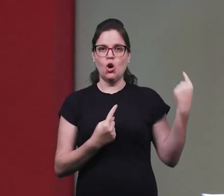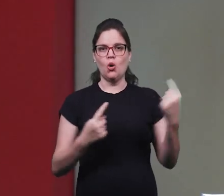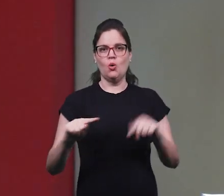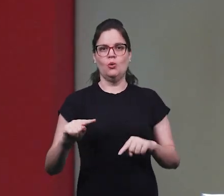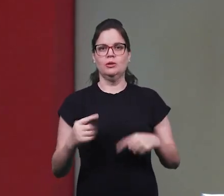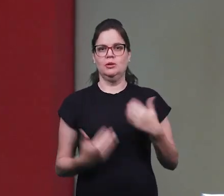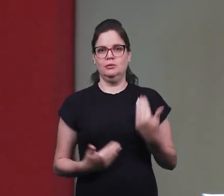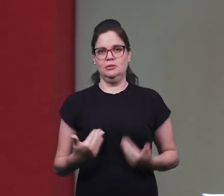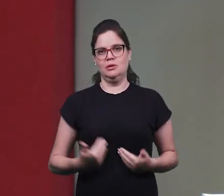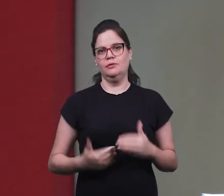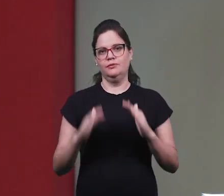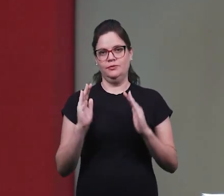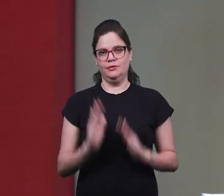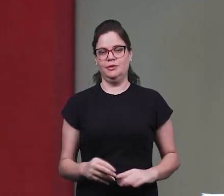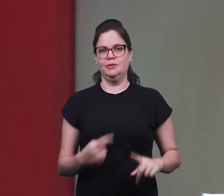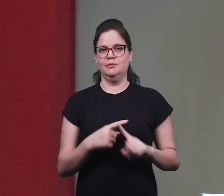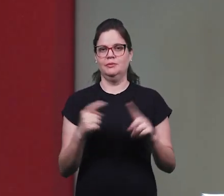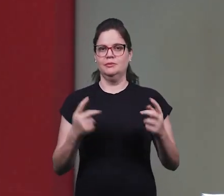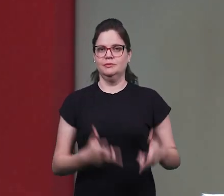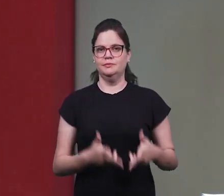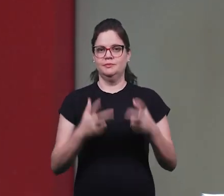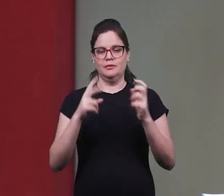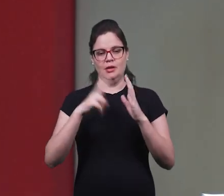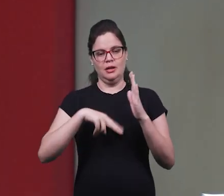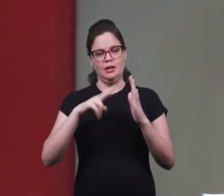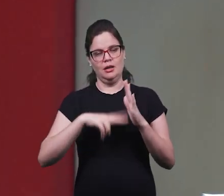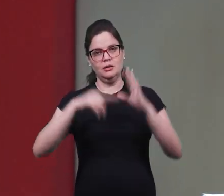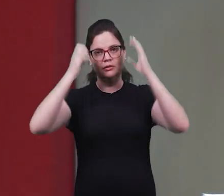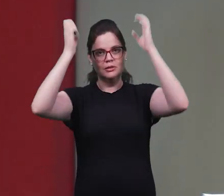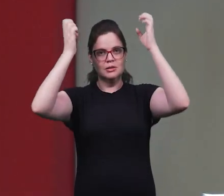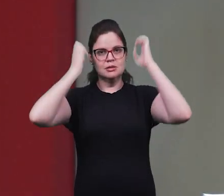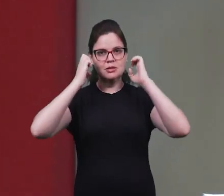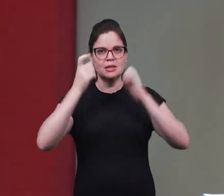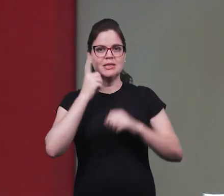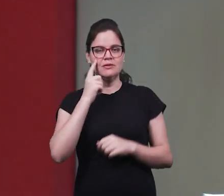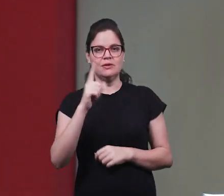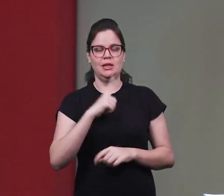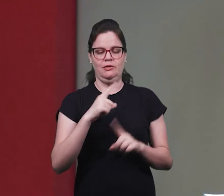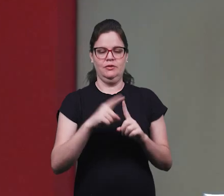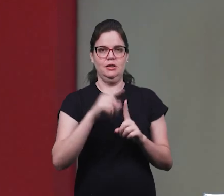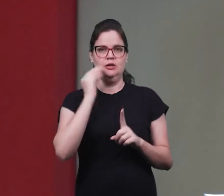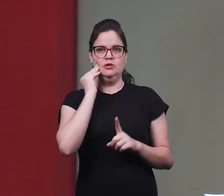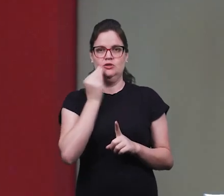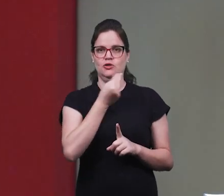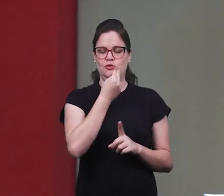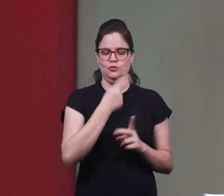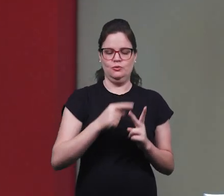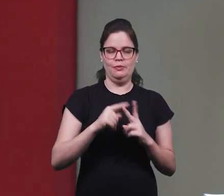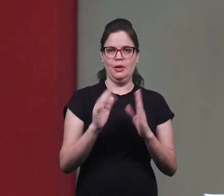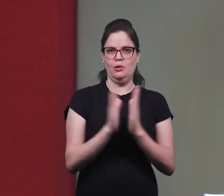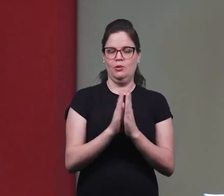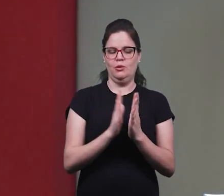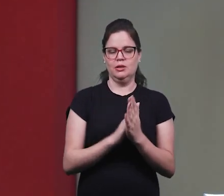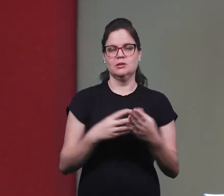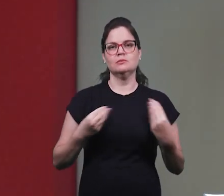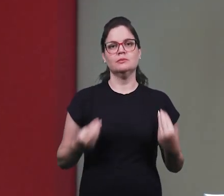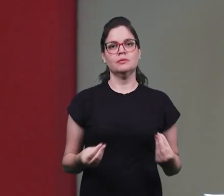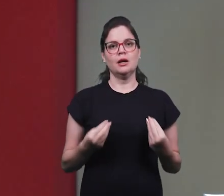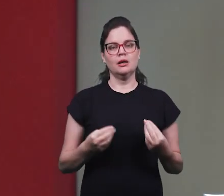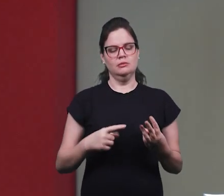vai observar no livro de Esther que houve jejum, houve oração, houve dedicação para Deus livrar o povo para